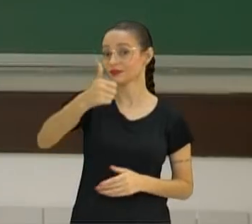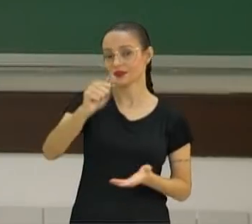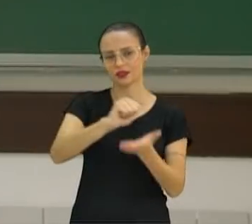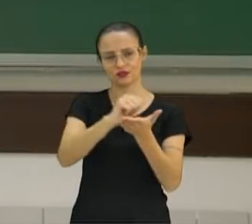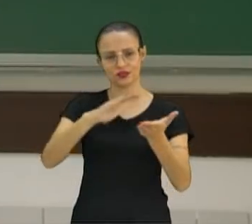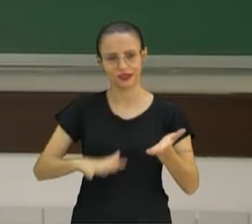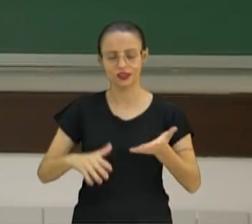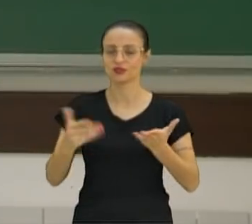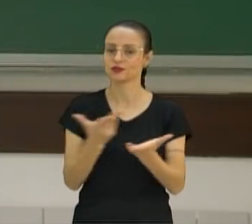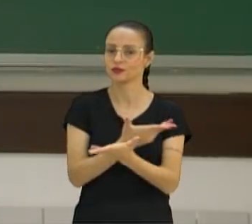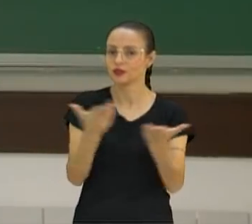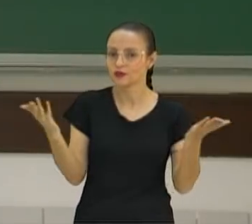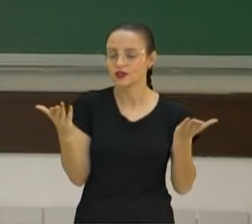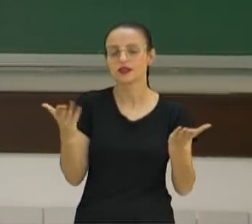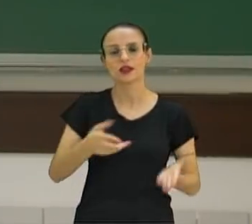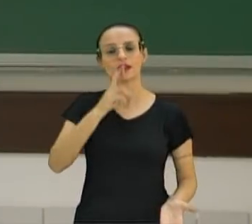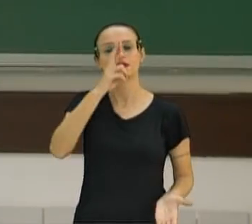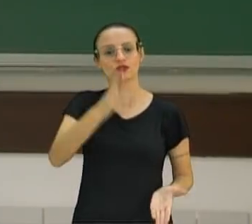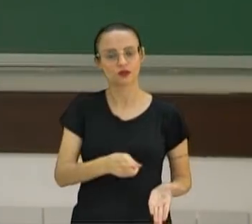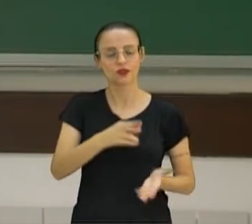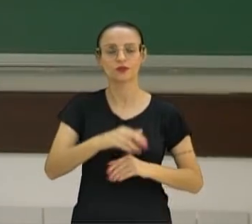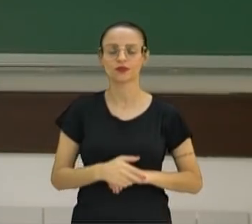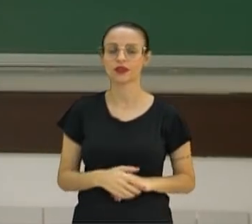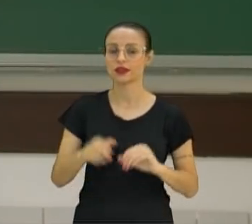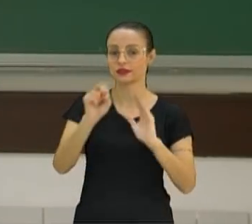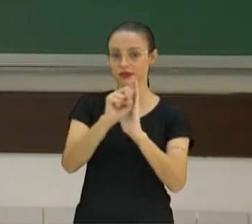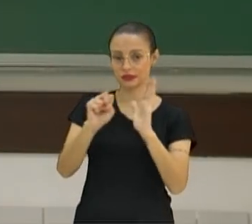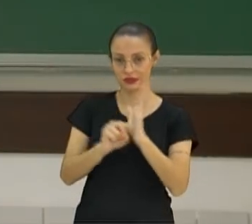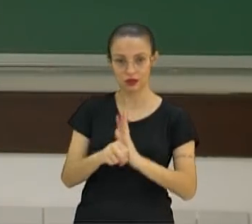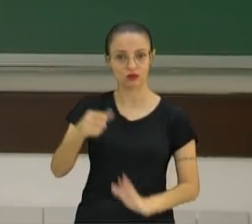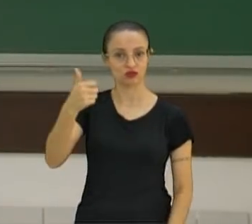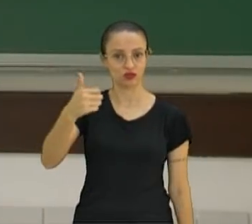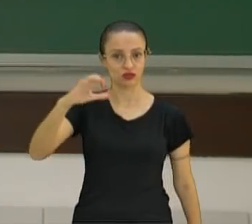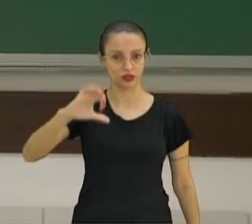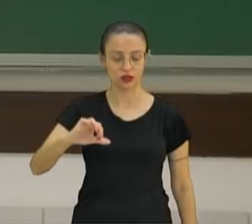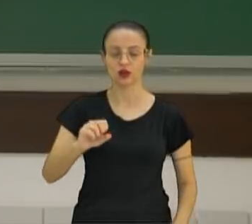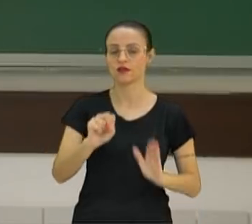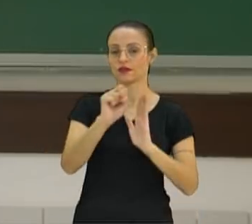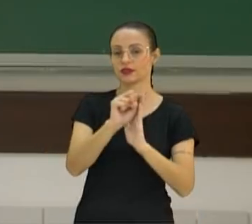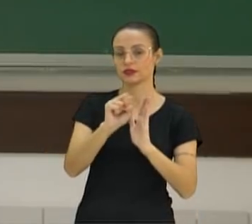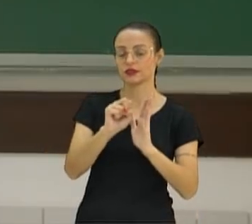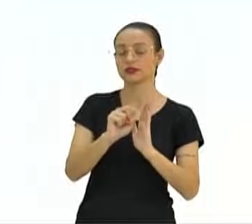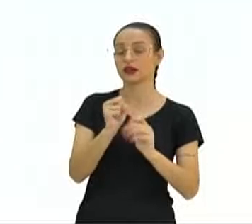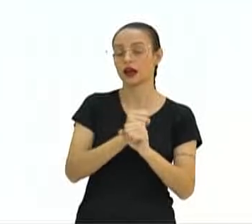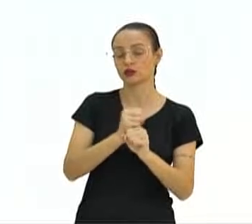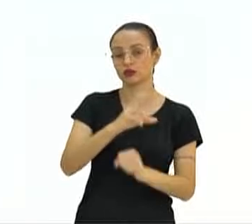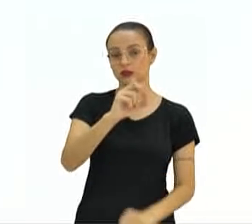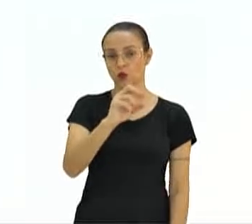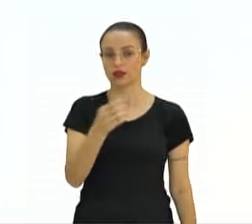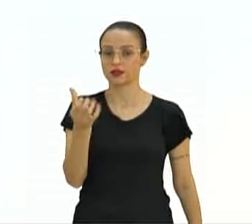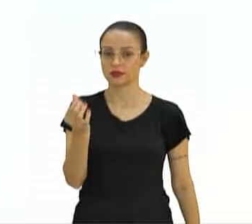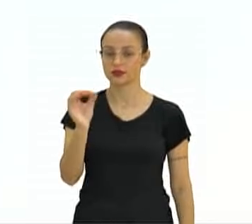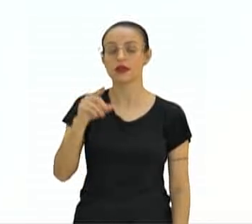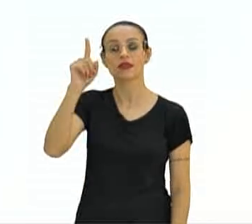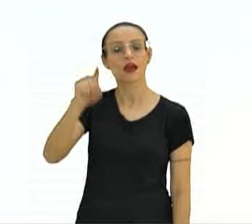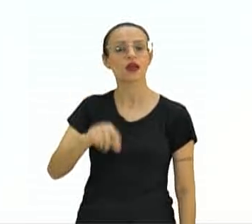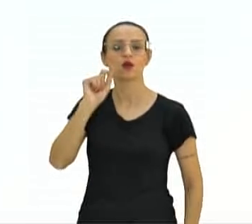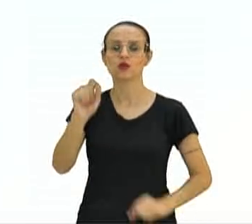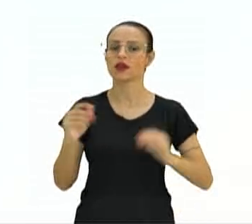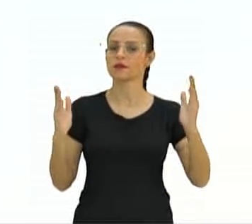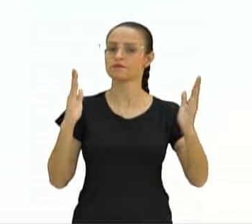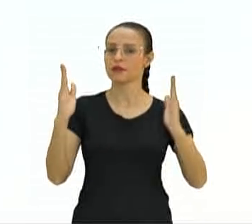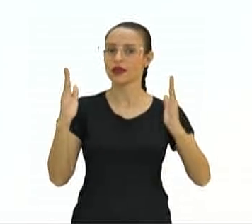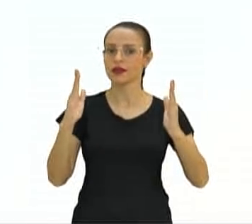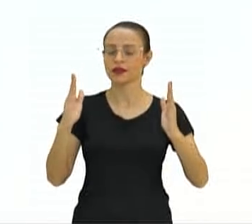primeira atividade para que a gente possa resolver, né? No século XIX, as décadas de 50 e 60 são consideradas como o período